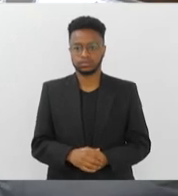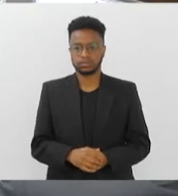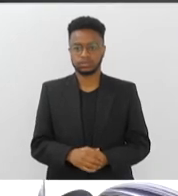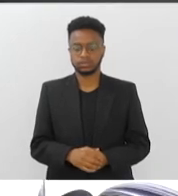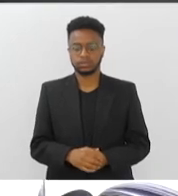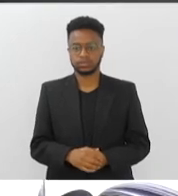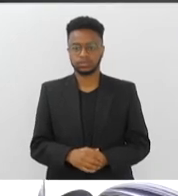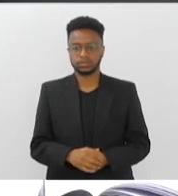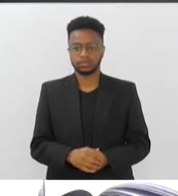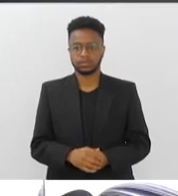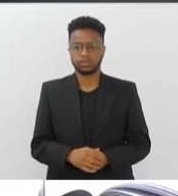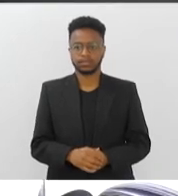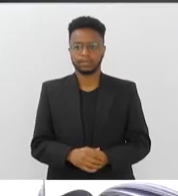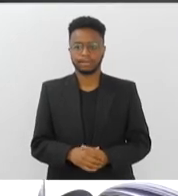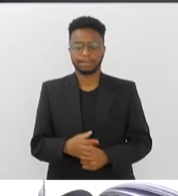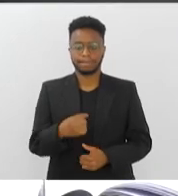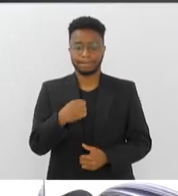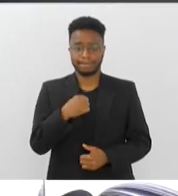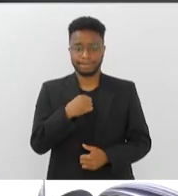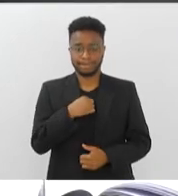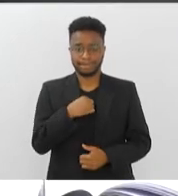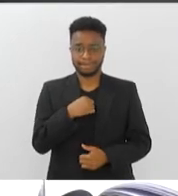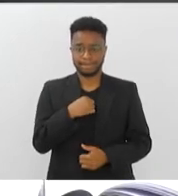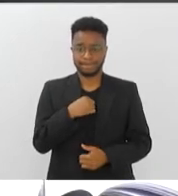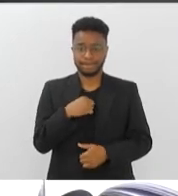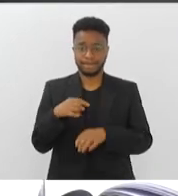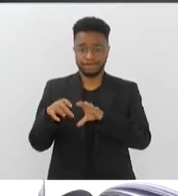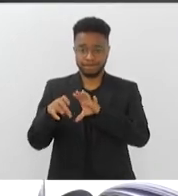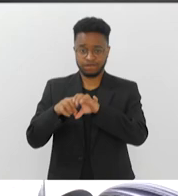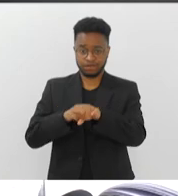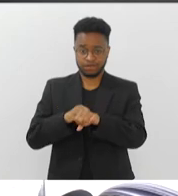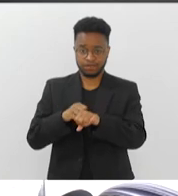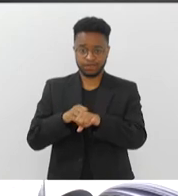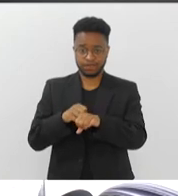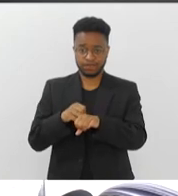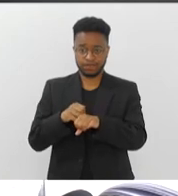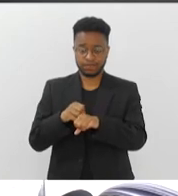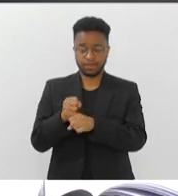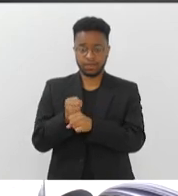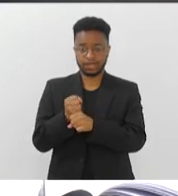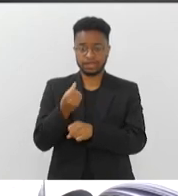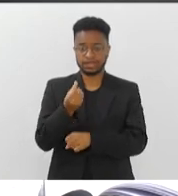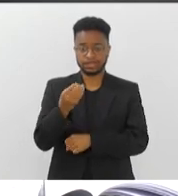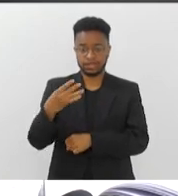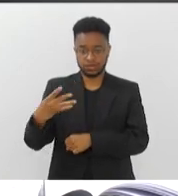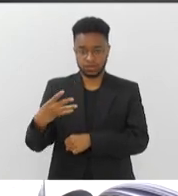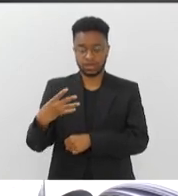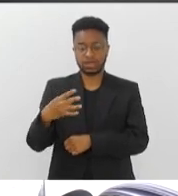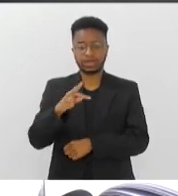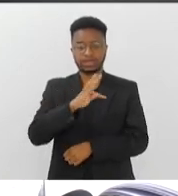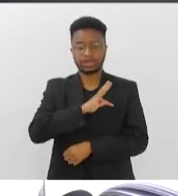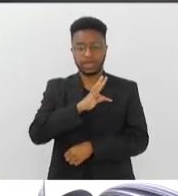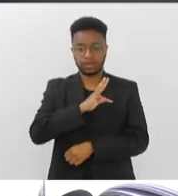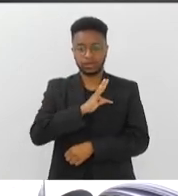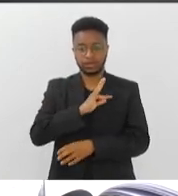Eu me formei nos idos de 64 em técnico de contabilidade.